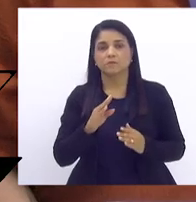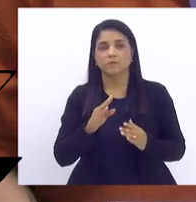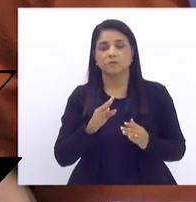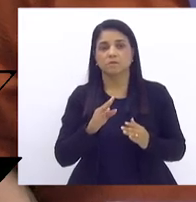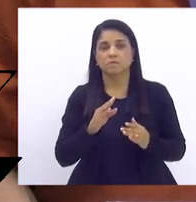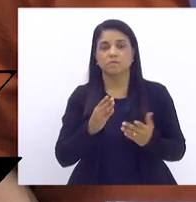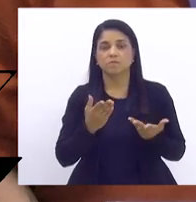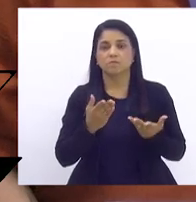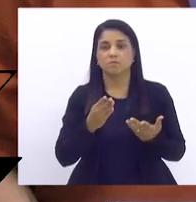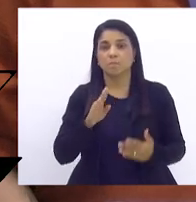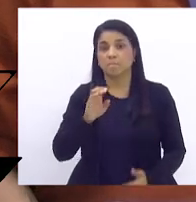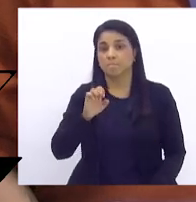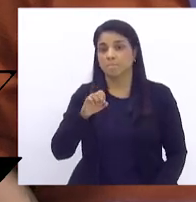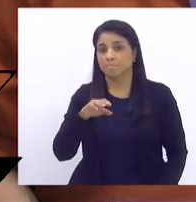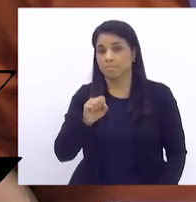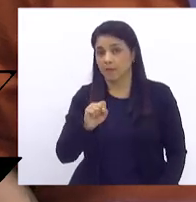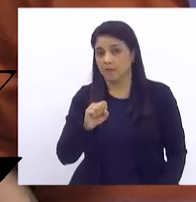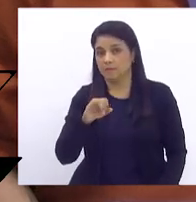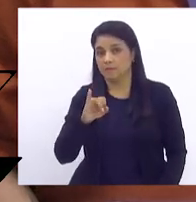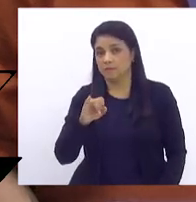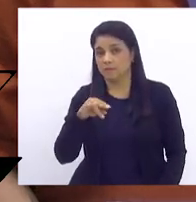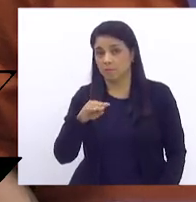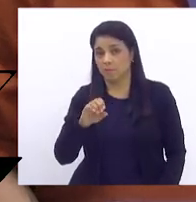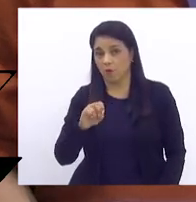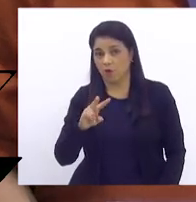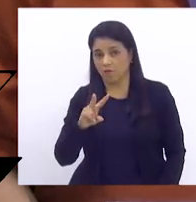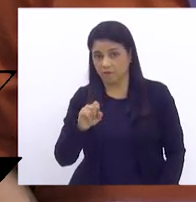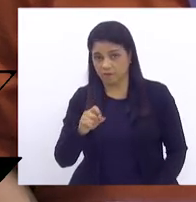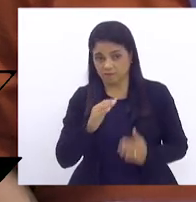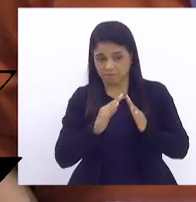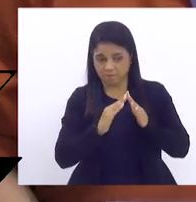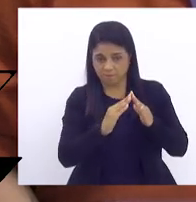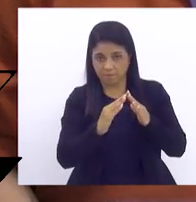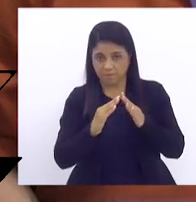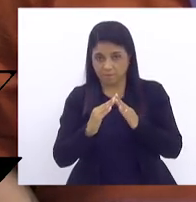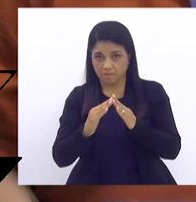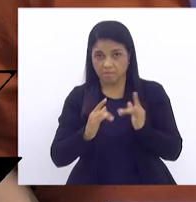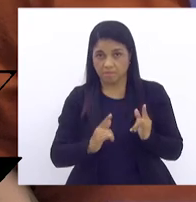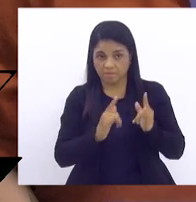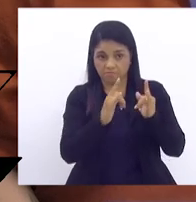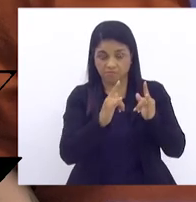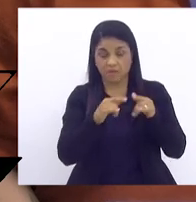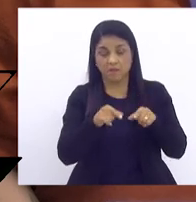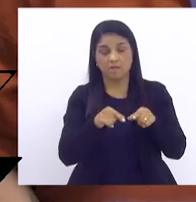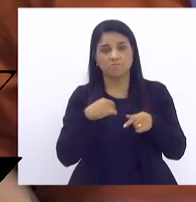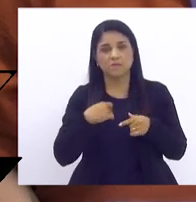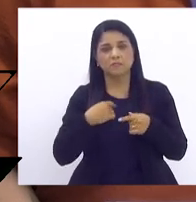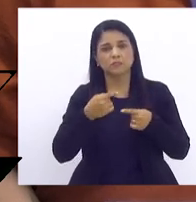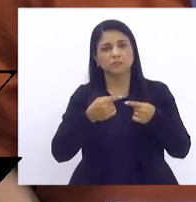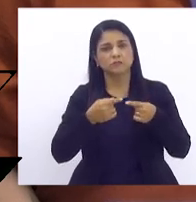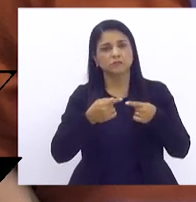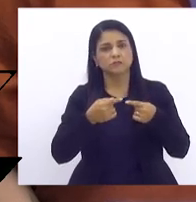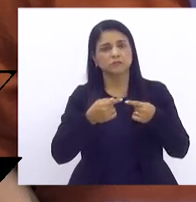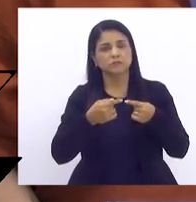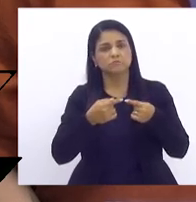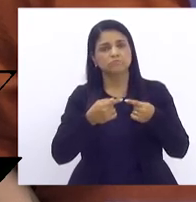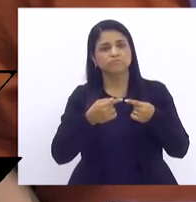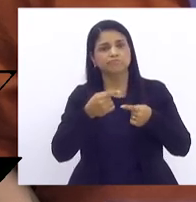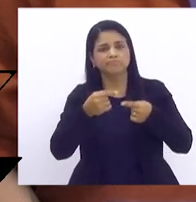e dá a entender que ativos é num sentido mais amplo. E aí a minha dúvida é que eu acho que pode ter